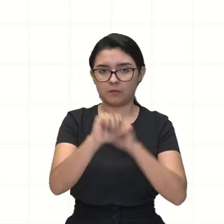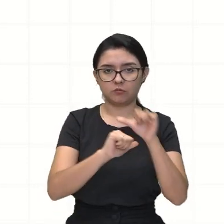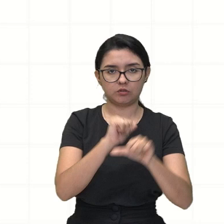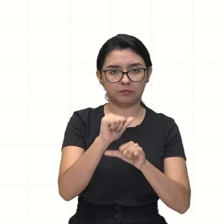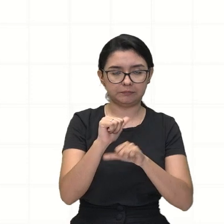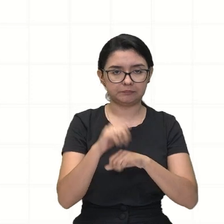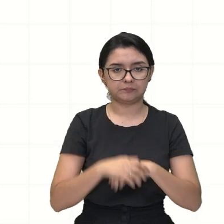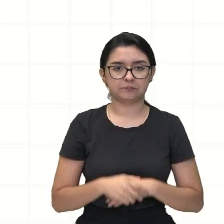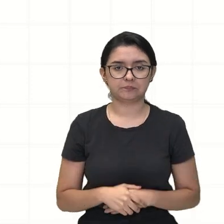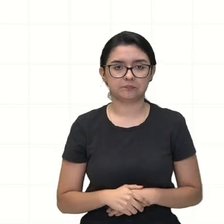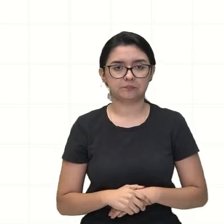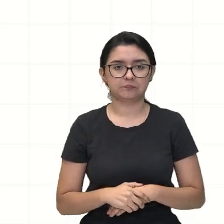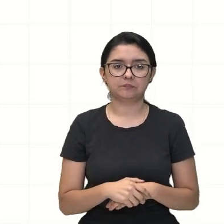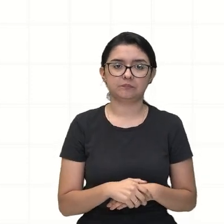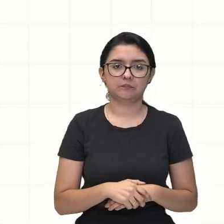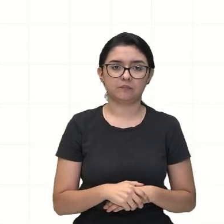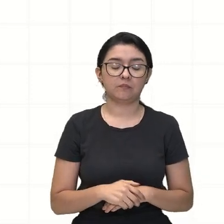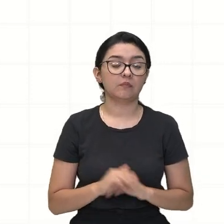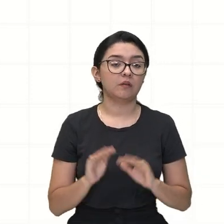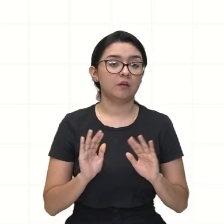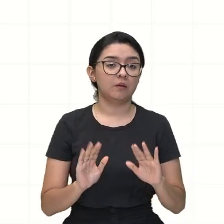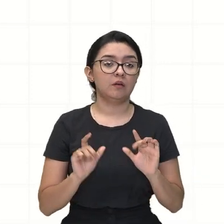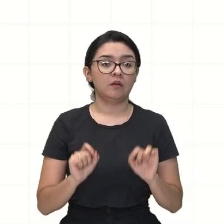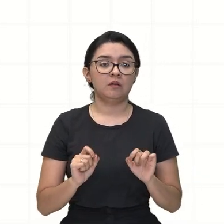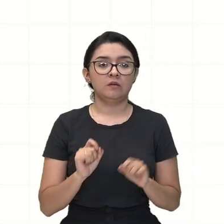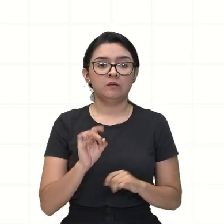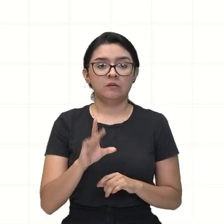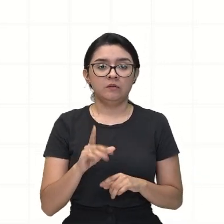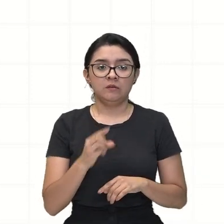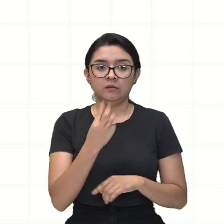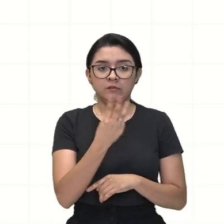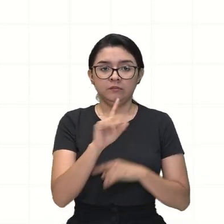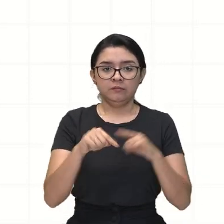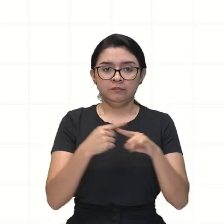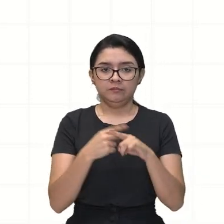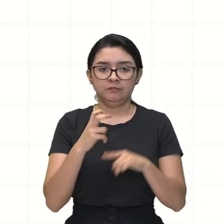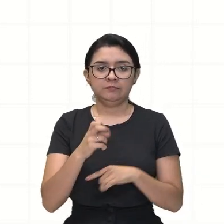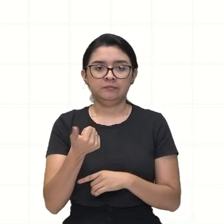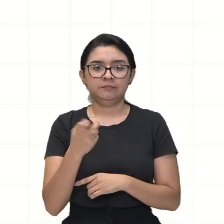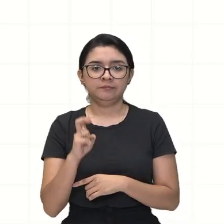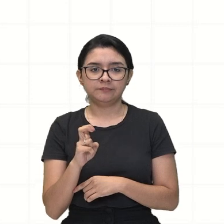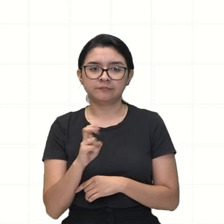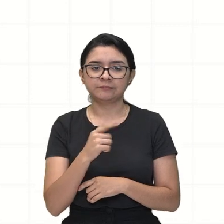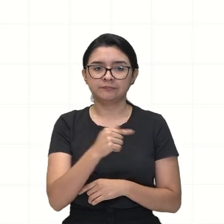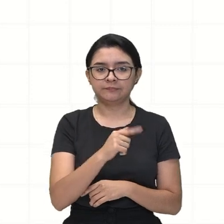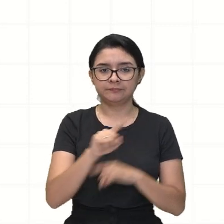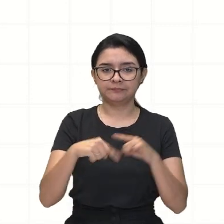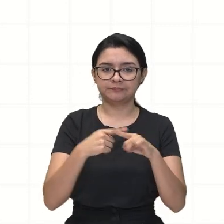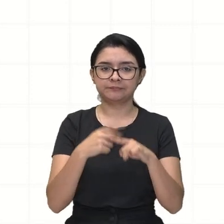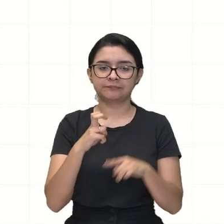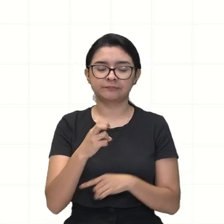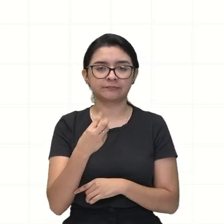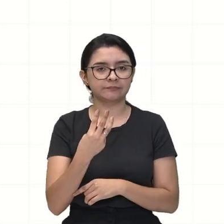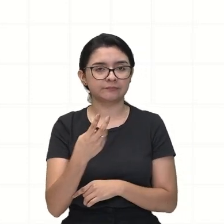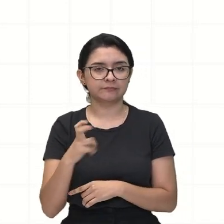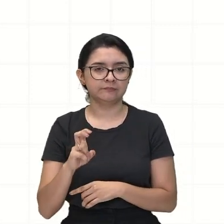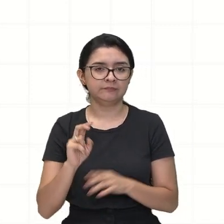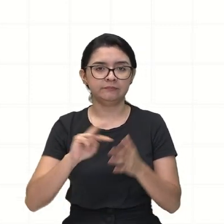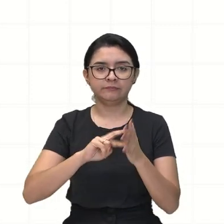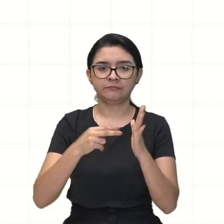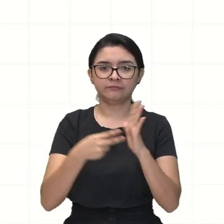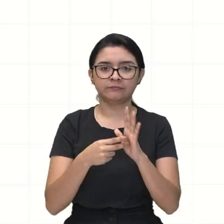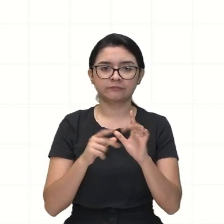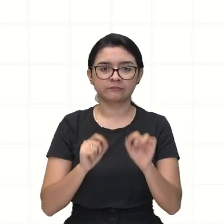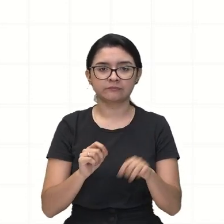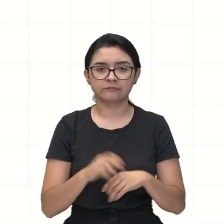valor. Nesse caso, estamos multiplicando. 3 vezes 5, 15, 7 vezes 5, 35. O que isso quer dizer? Quer